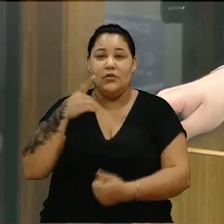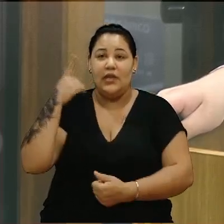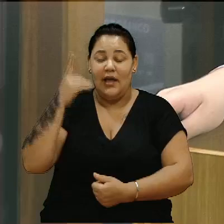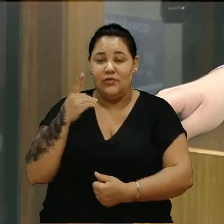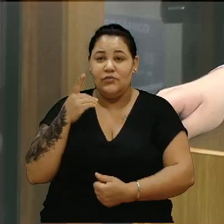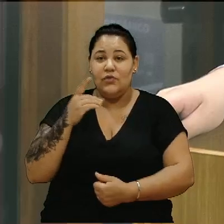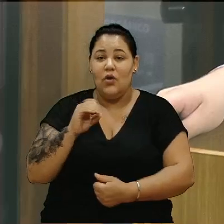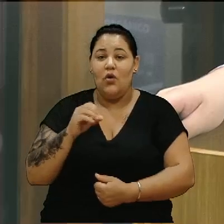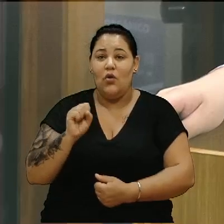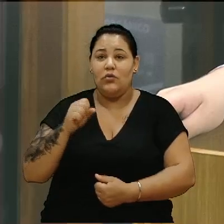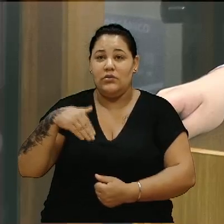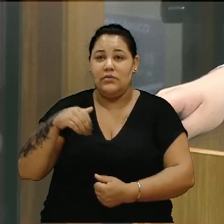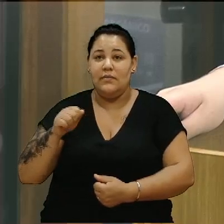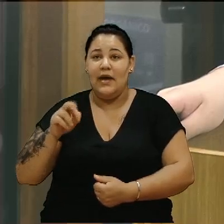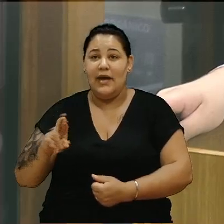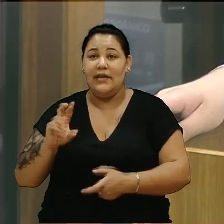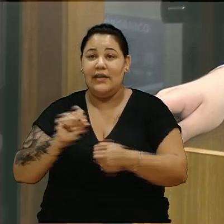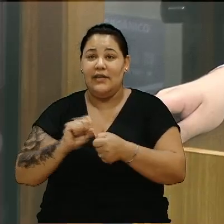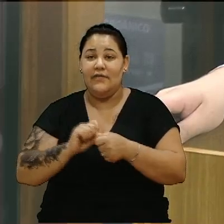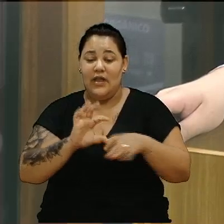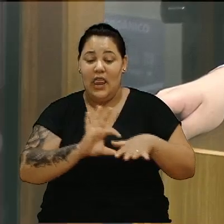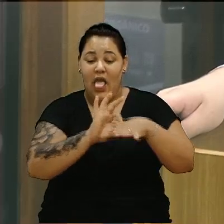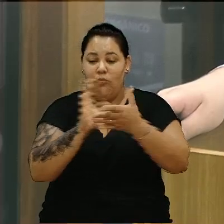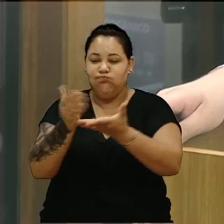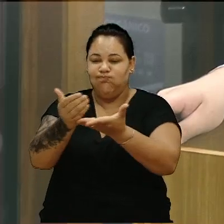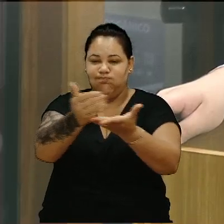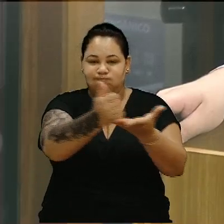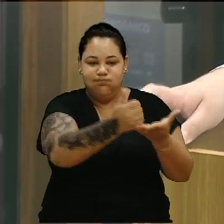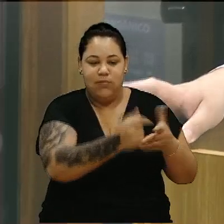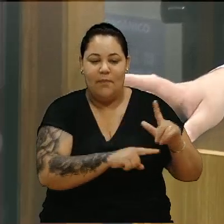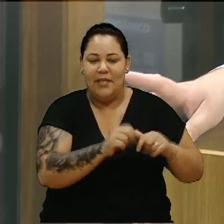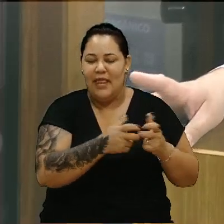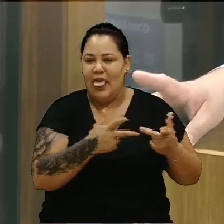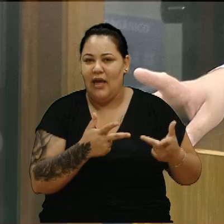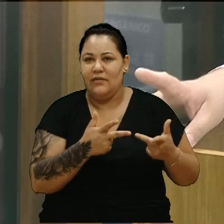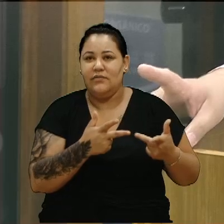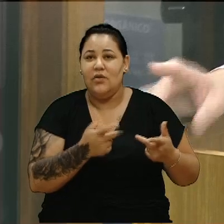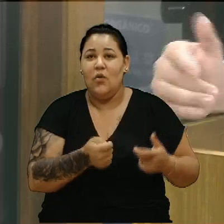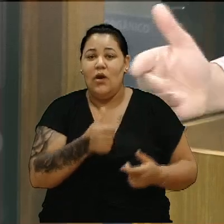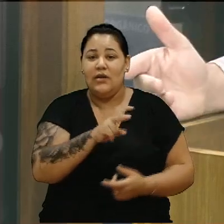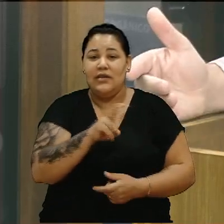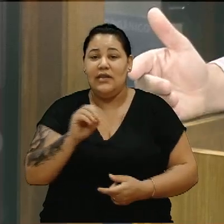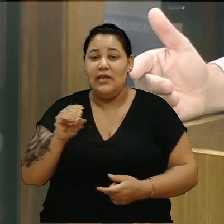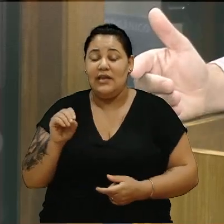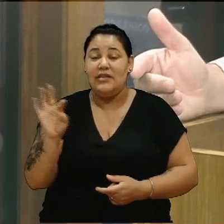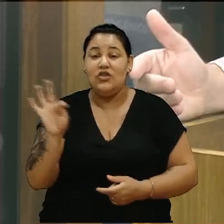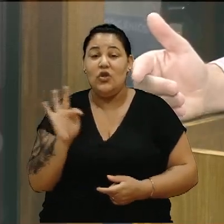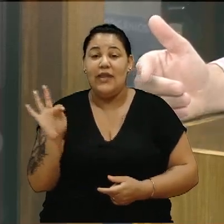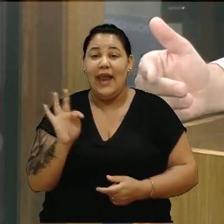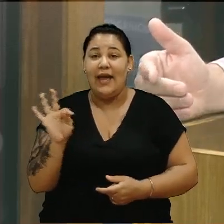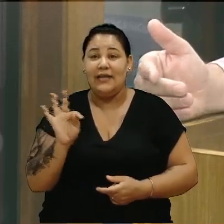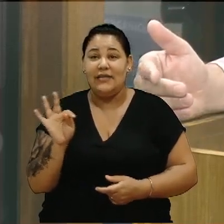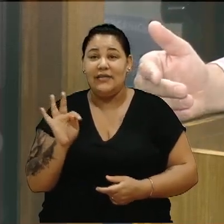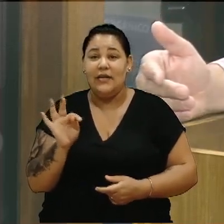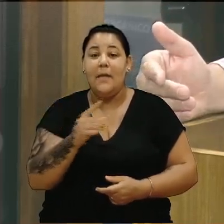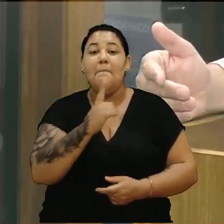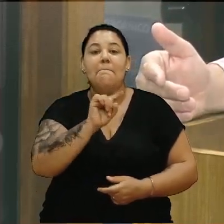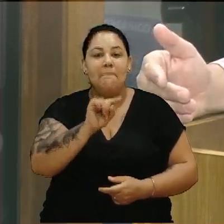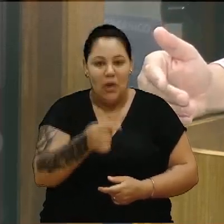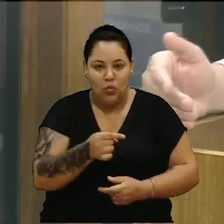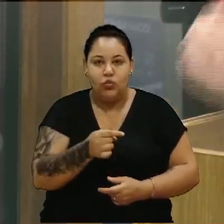junto comigo essa frente de arrecadação de donativos. Foram quase 500 toneladas que nós arrecadamos, né? Mil